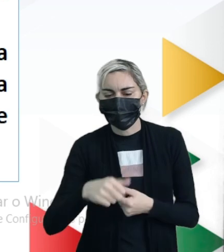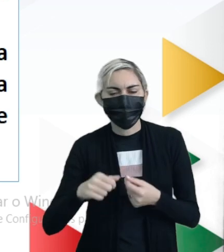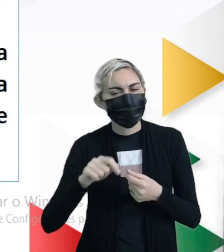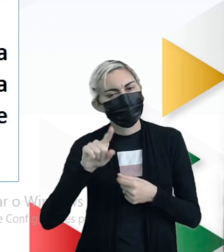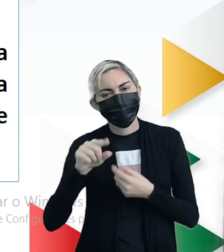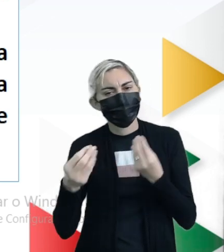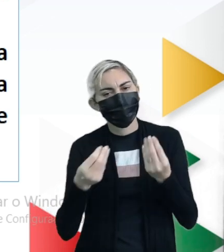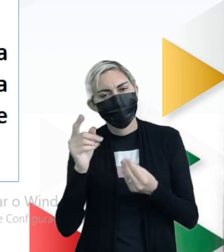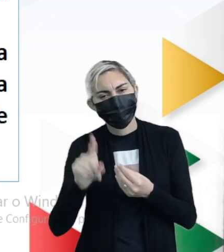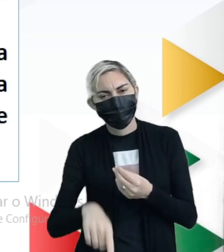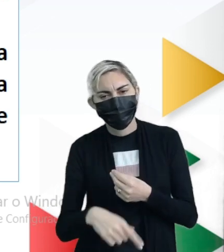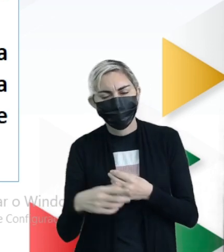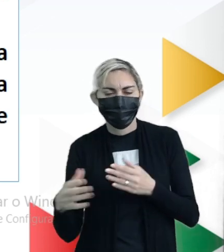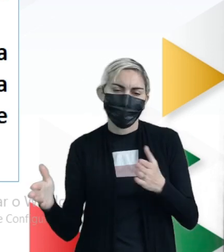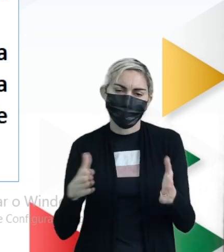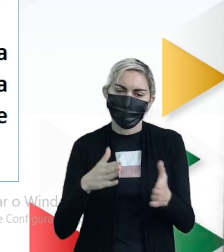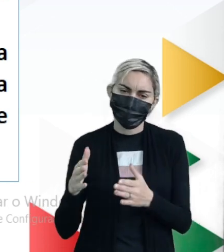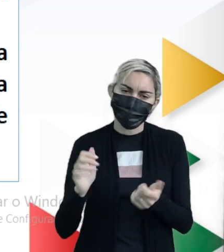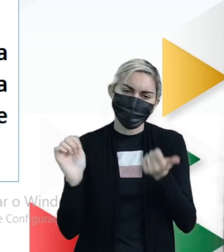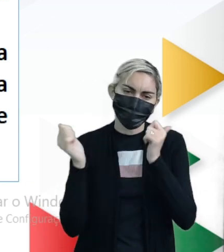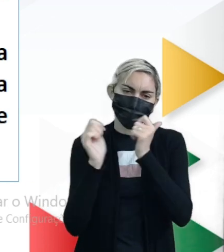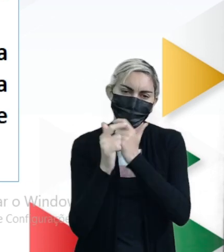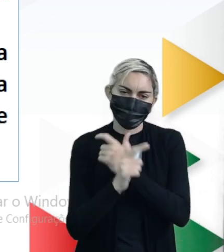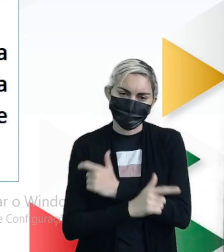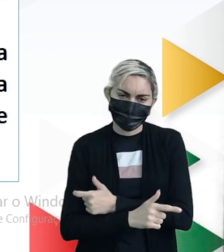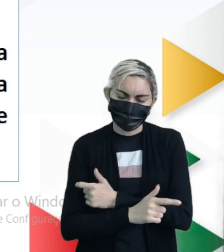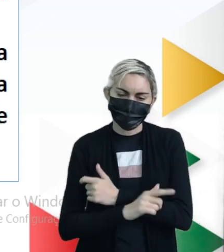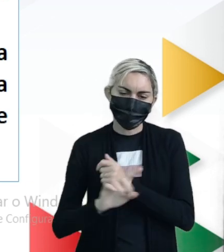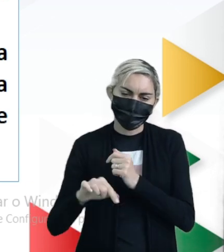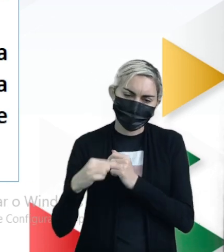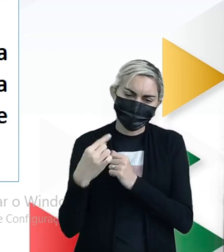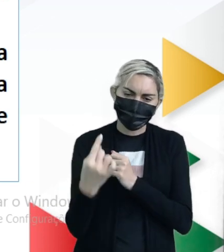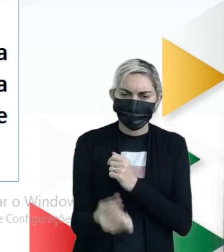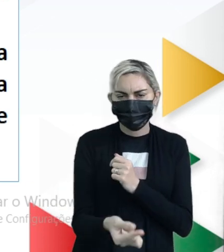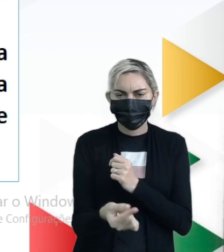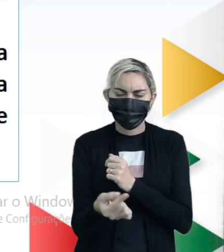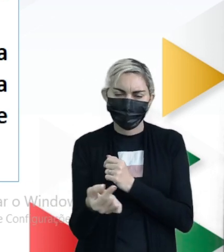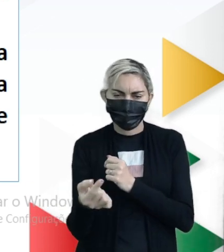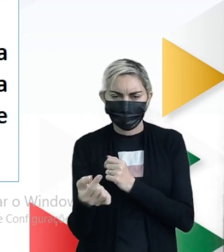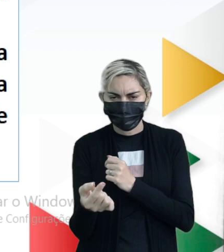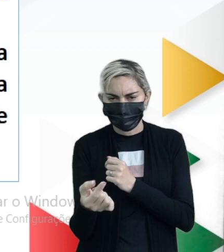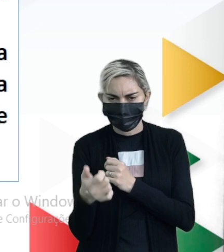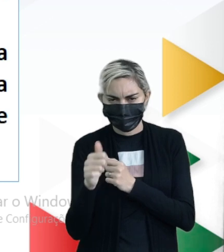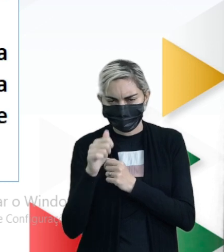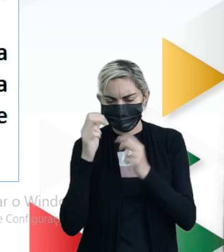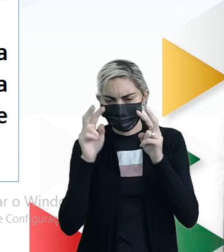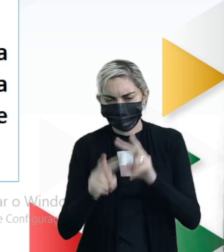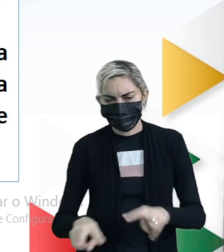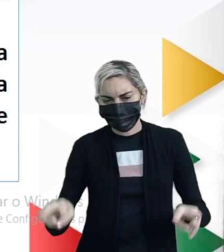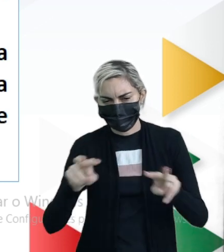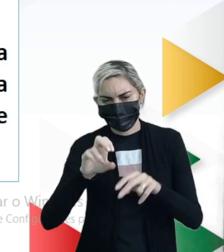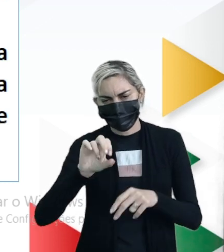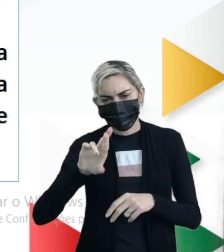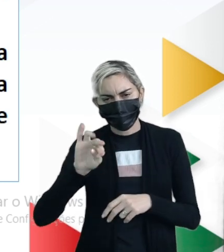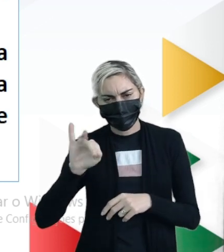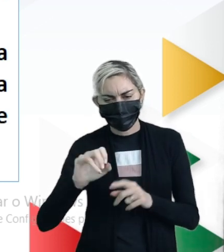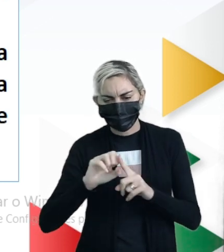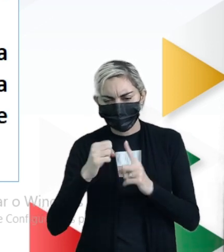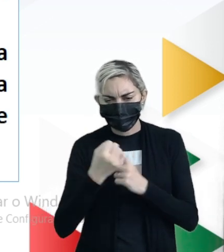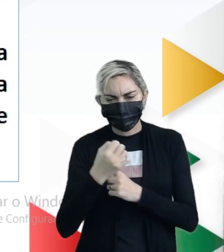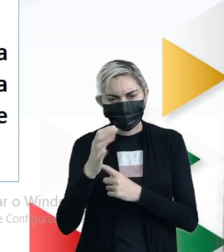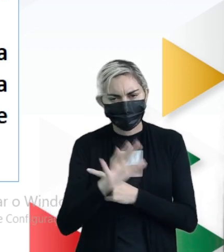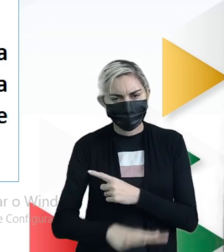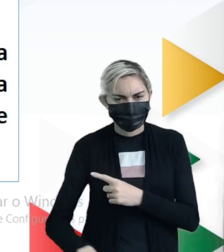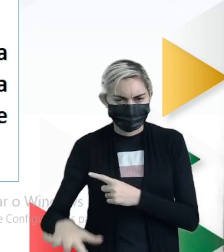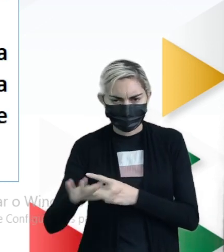é. Momentos de muito humor, perpassados por uma aguda visão crítica da sociedade